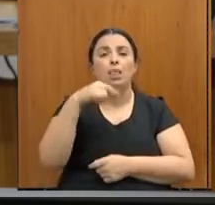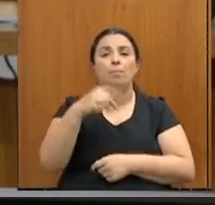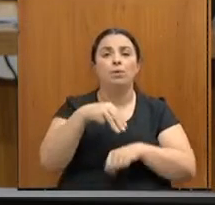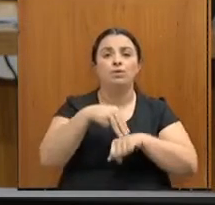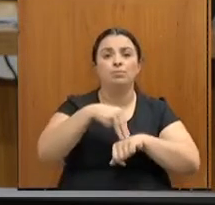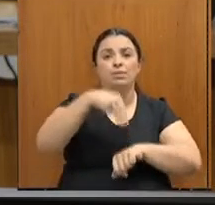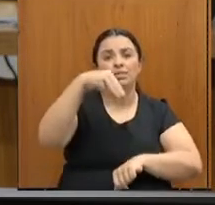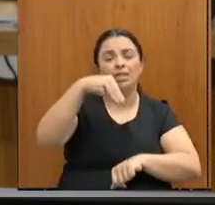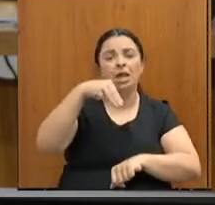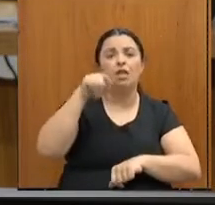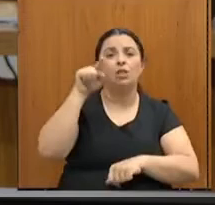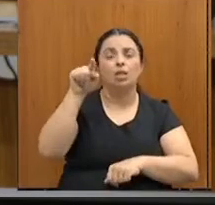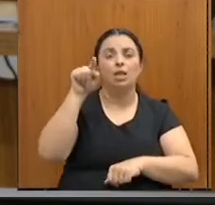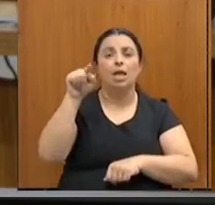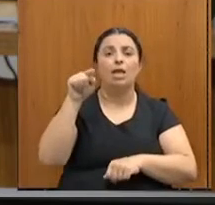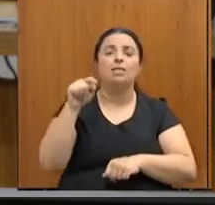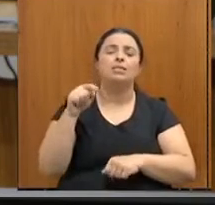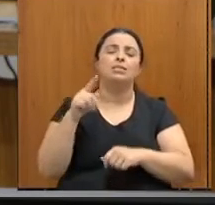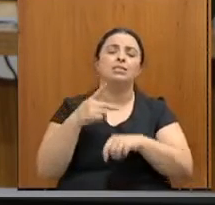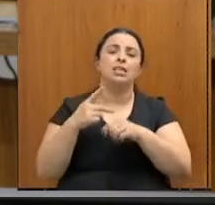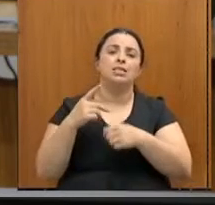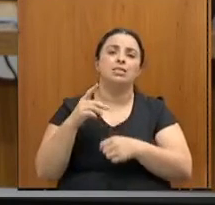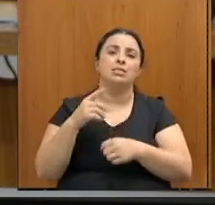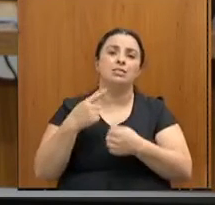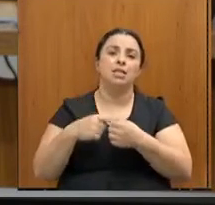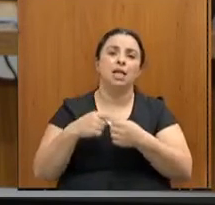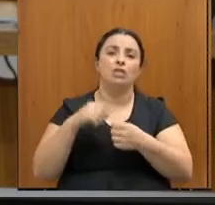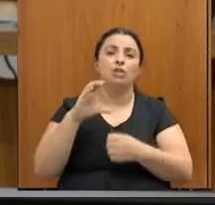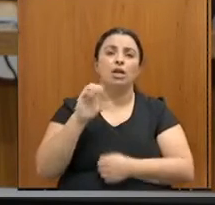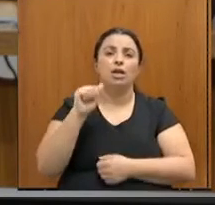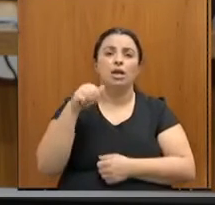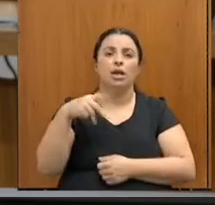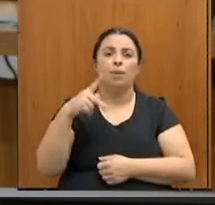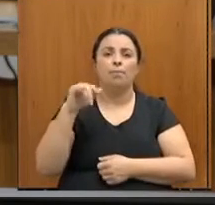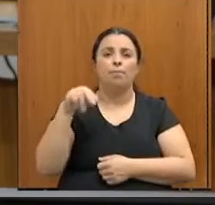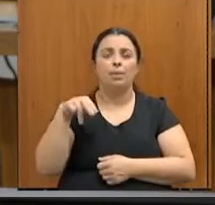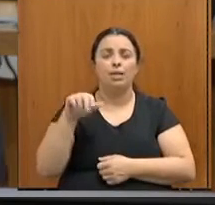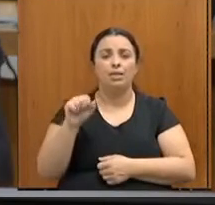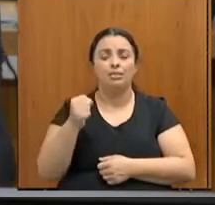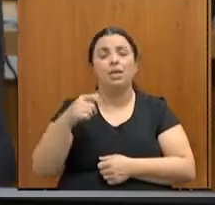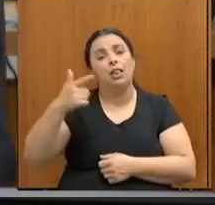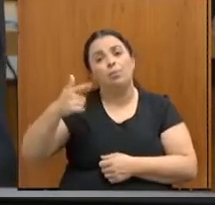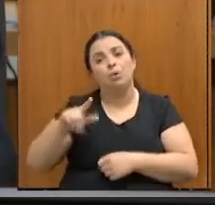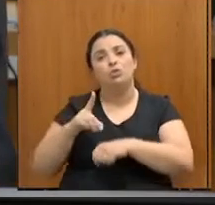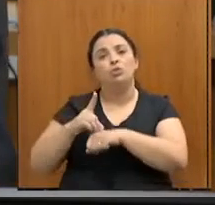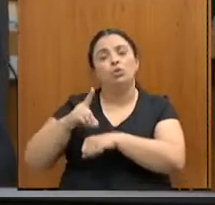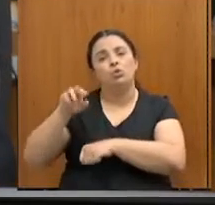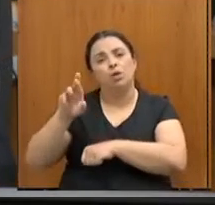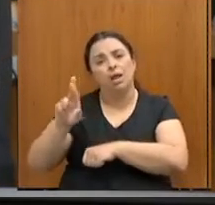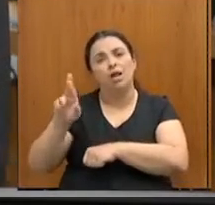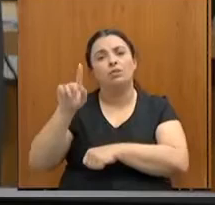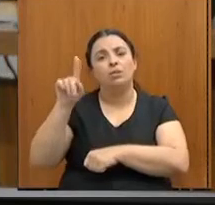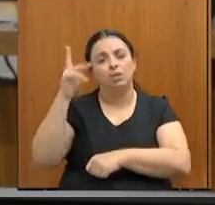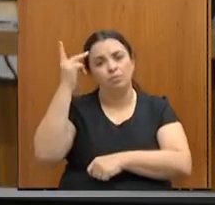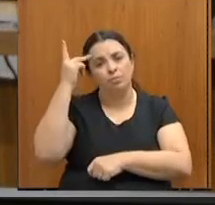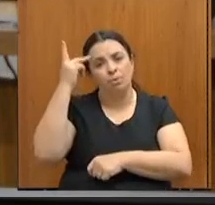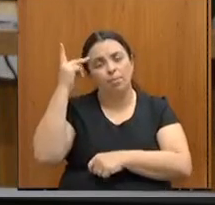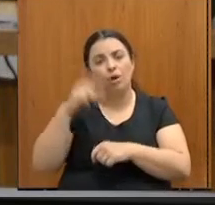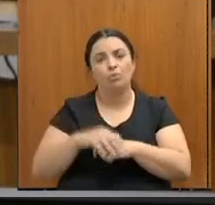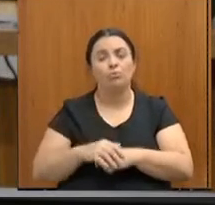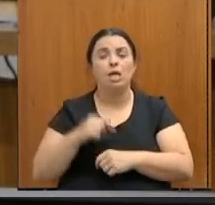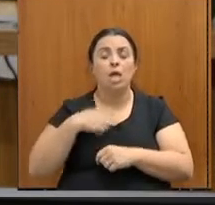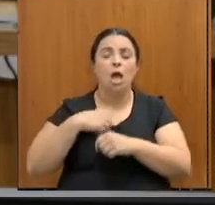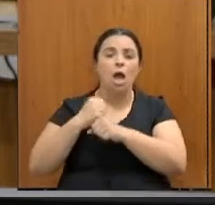Instituto de Economia da Universidade de Campinas e doutorado novamente pela Universidade de São Paulo por muitos anos professor eu